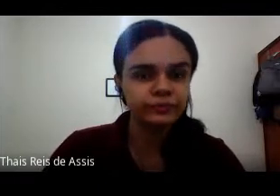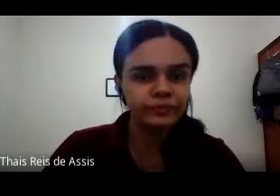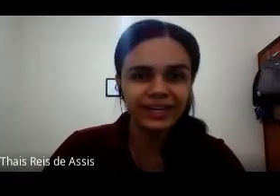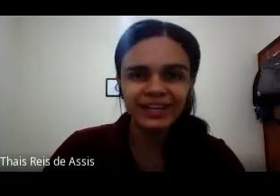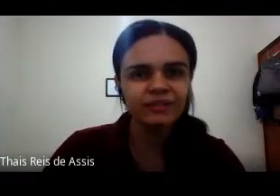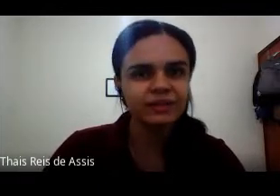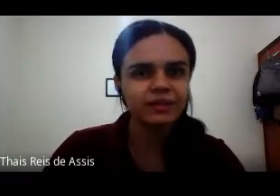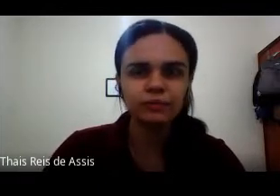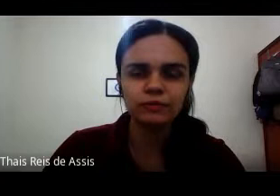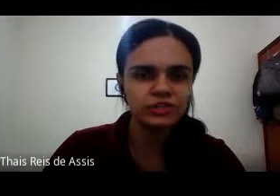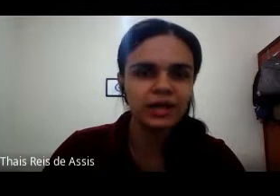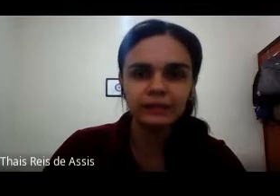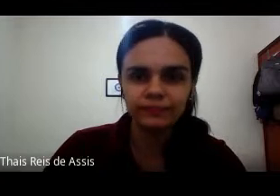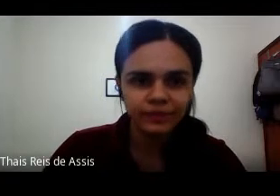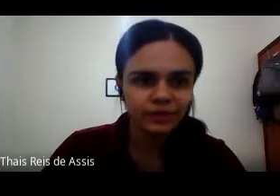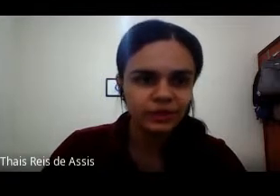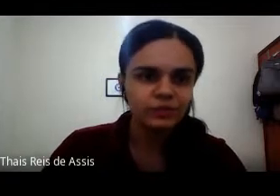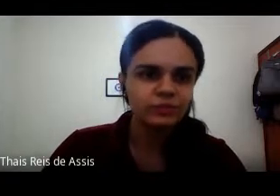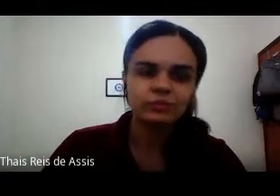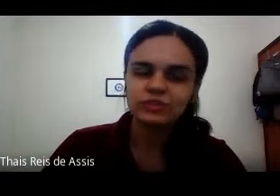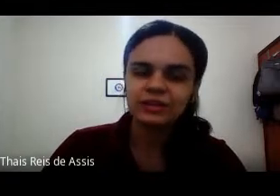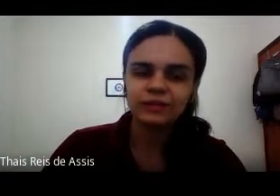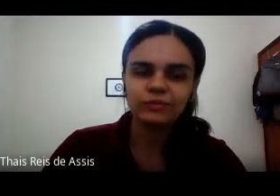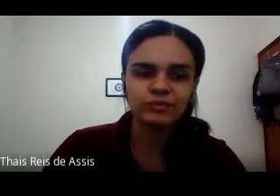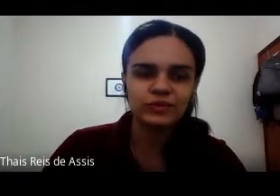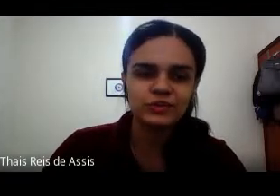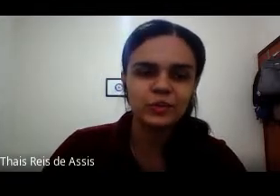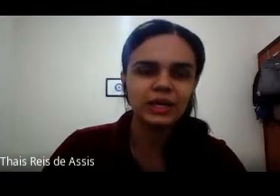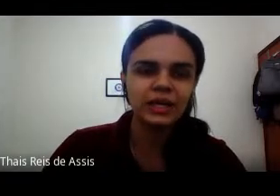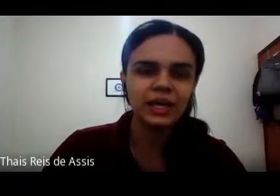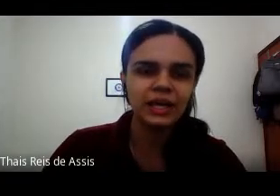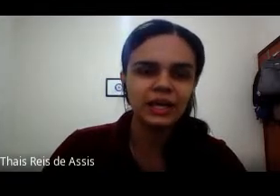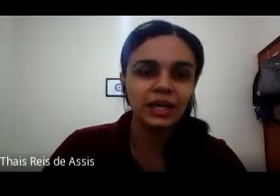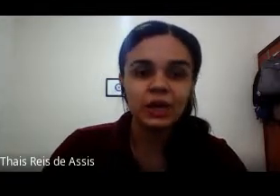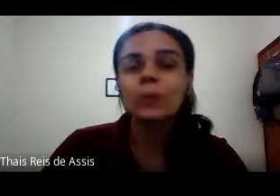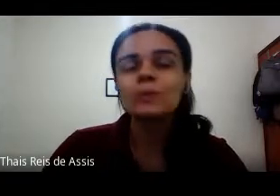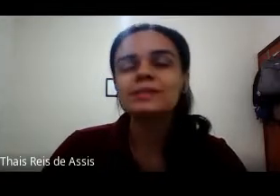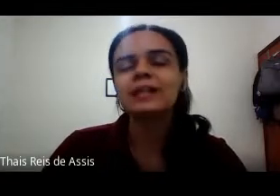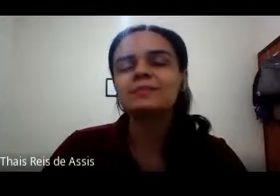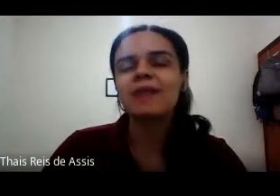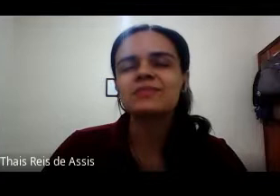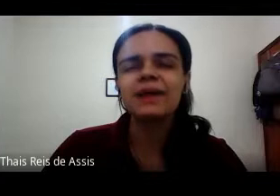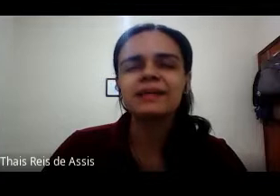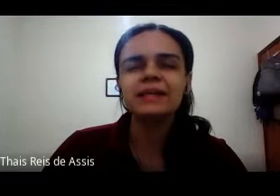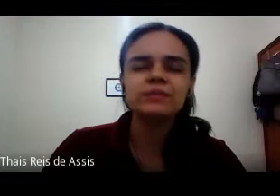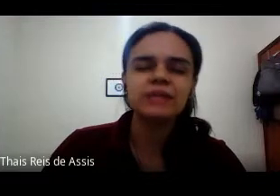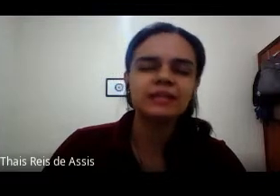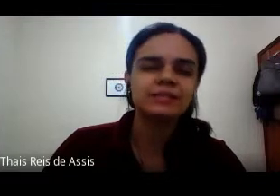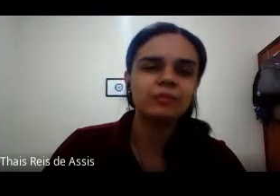difíceis e ninguém vai entender bulufas de nada. Todo mundo já teve um professor que usa aquelas palavras